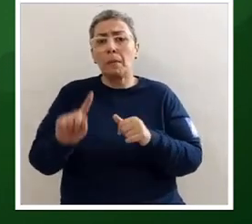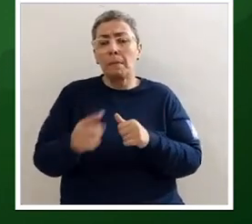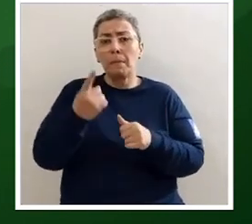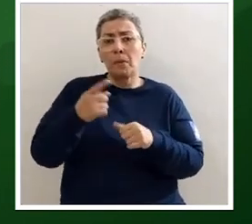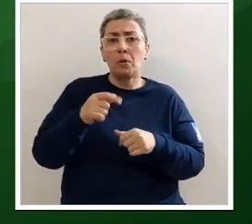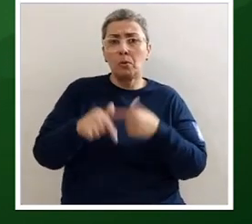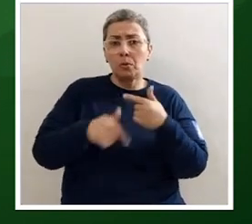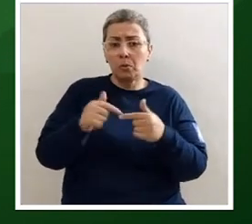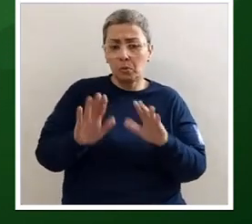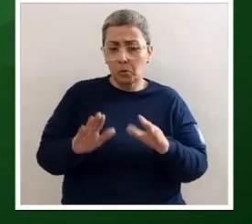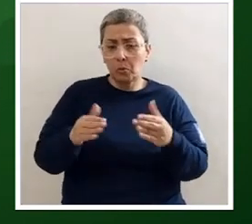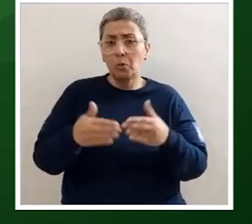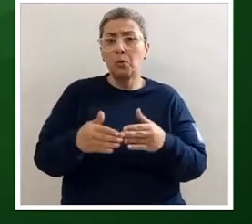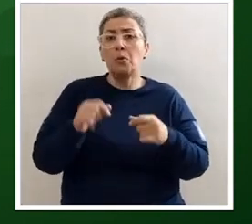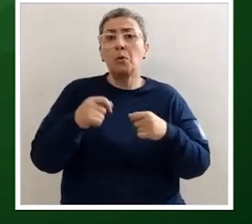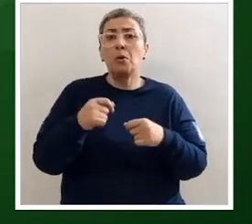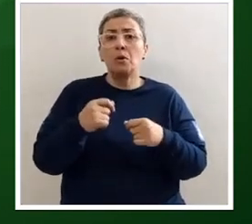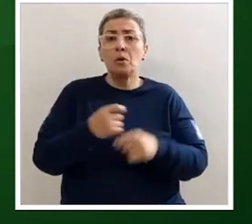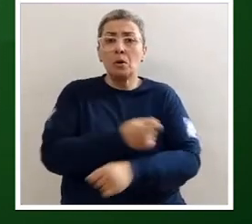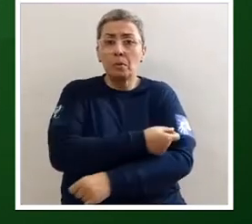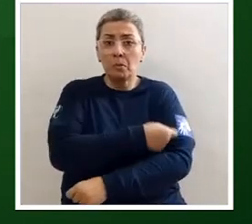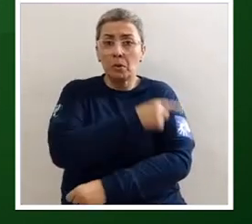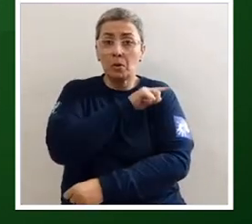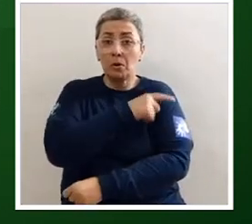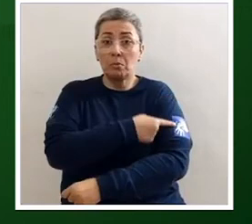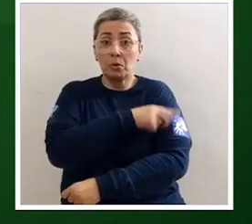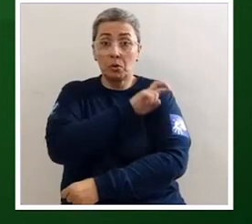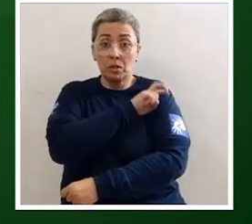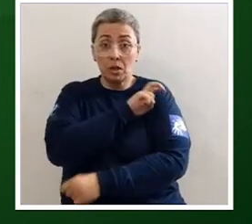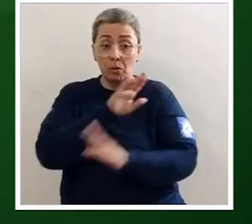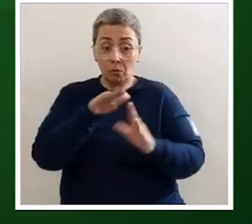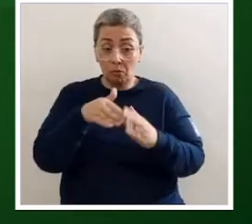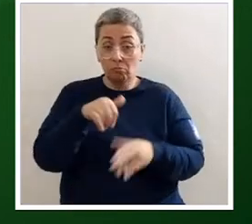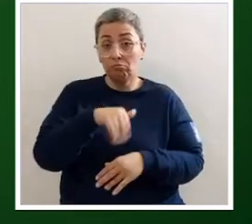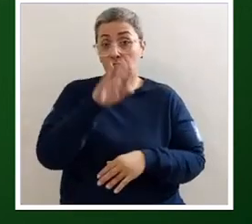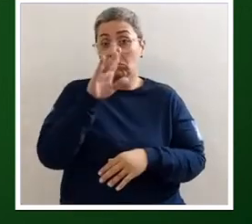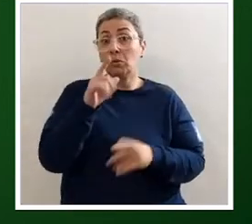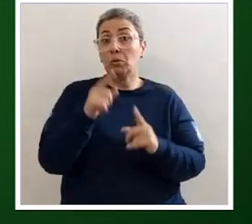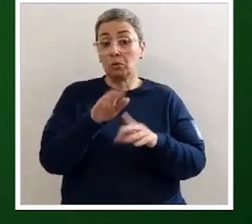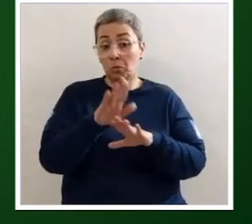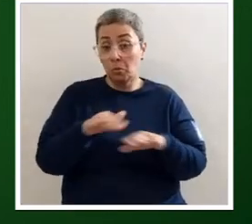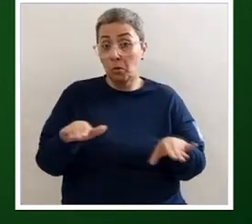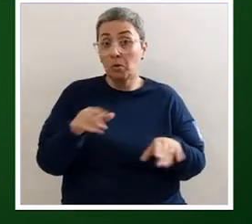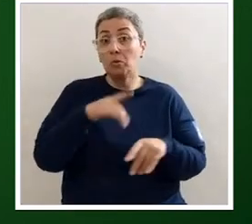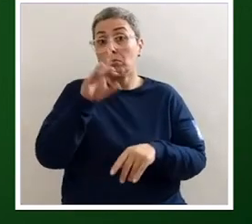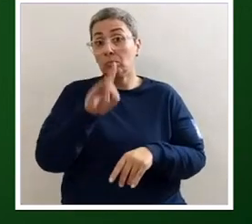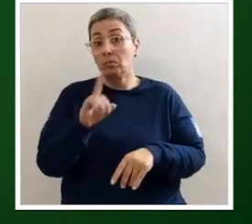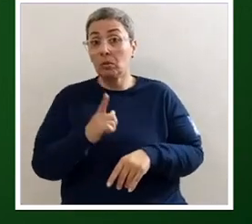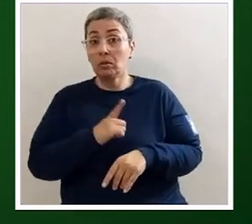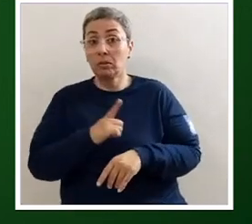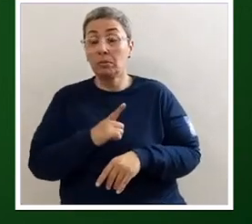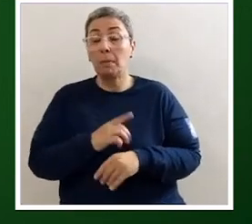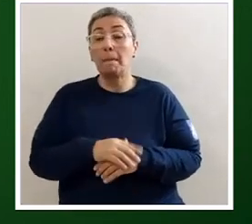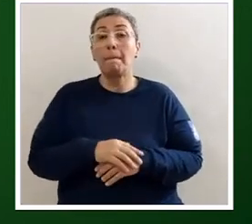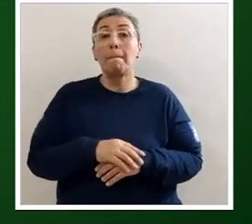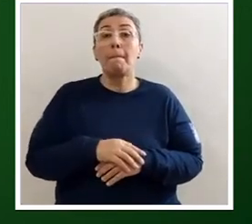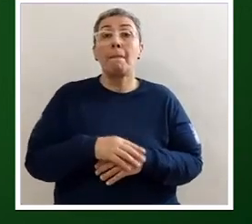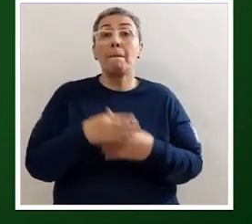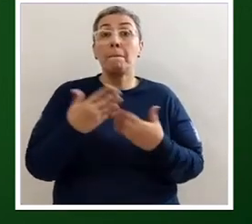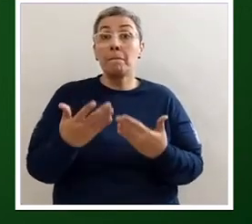momento muito com o professor de anos iniciais onde era o nosso foco maior de crianças com algum tipo de deficiência